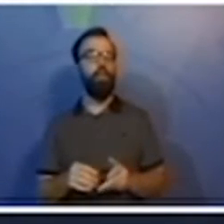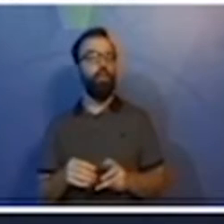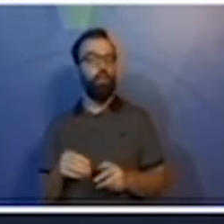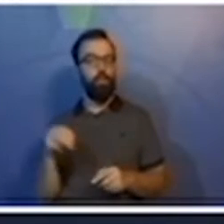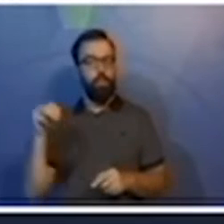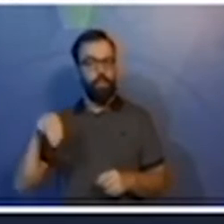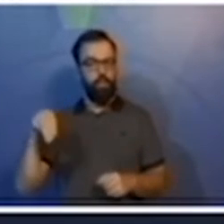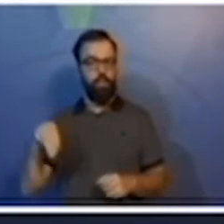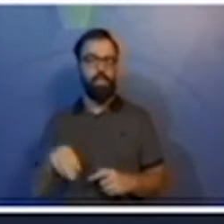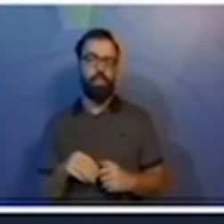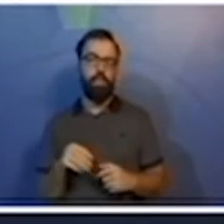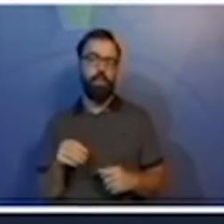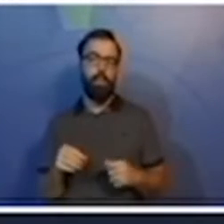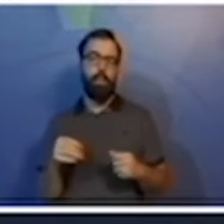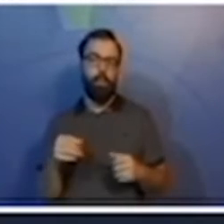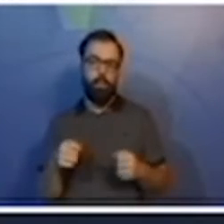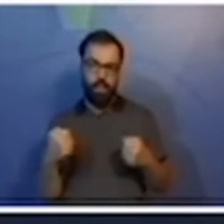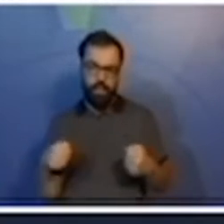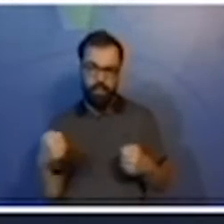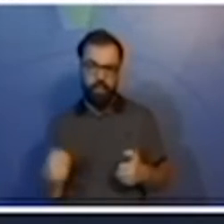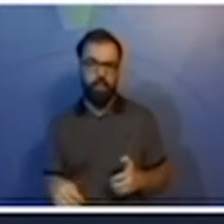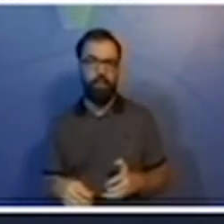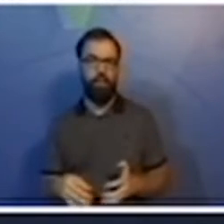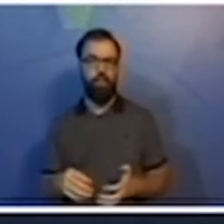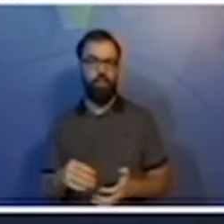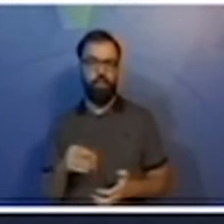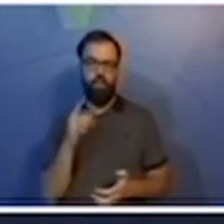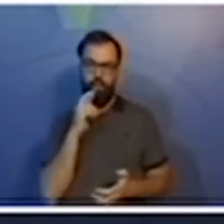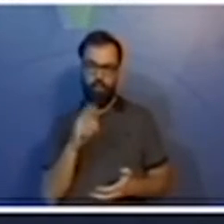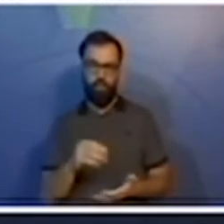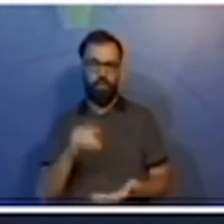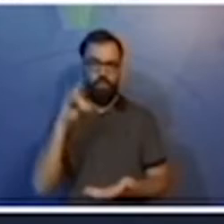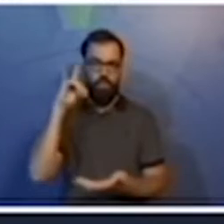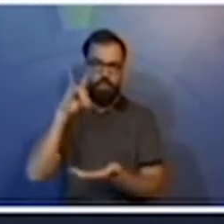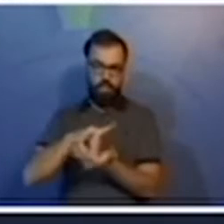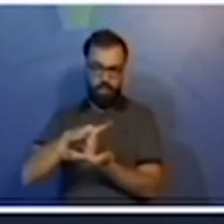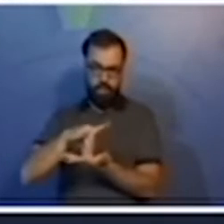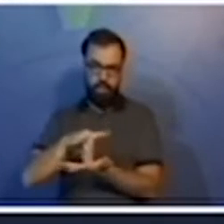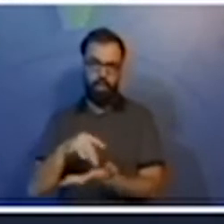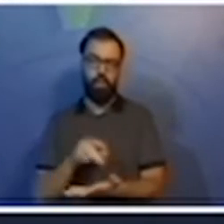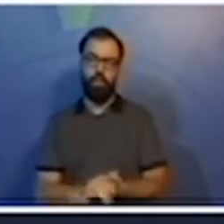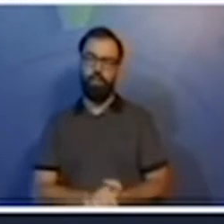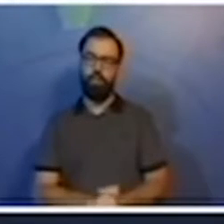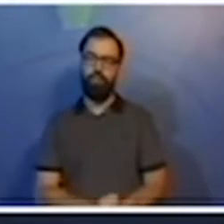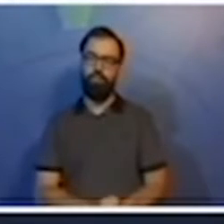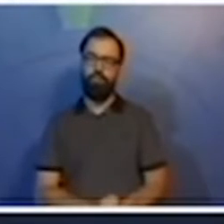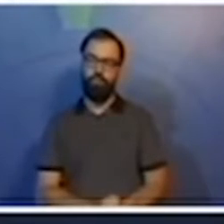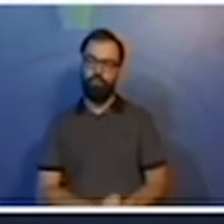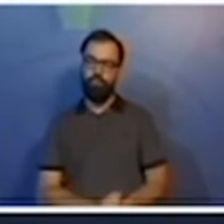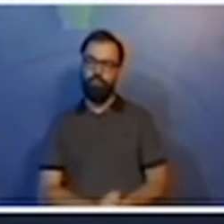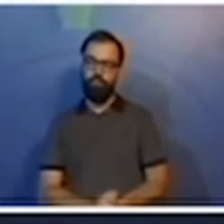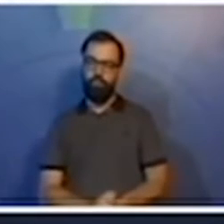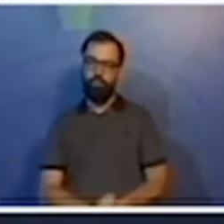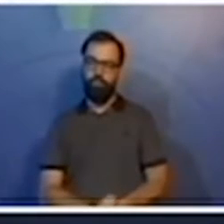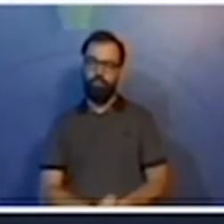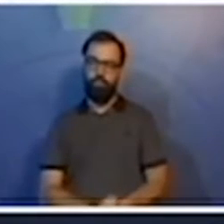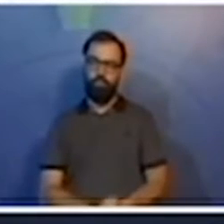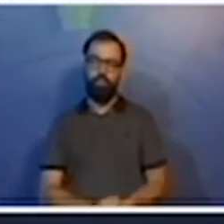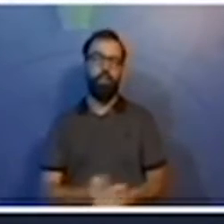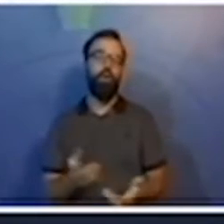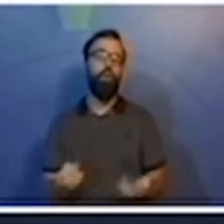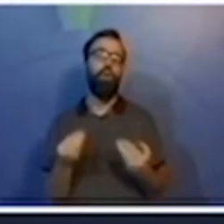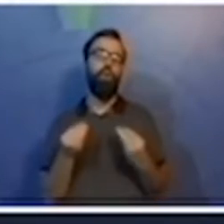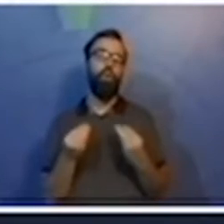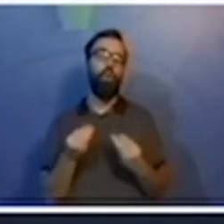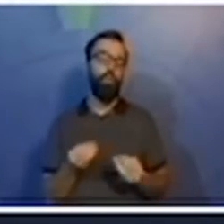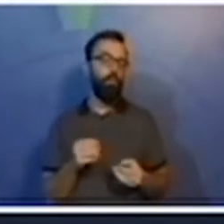matemática, nós precisamos da solução exata, ok? E aí, como